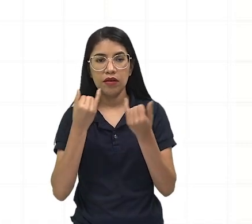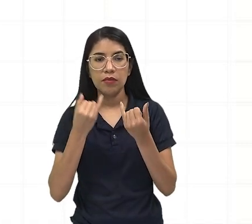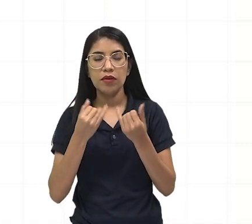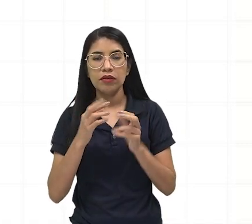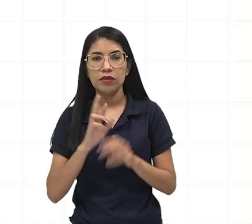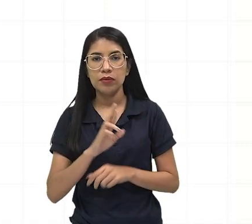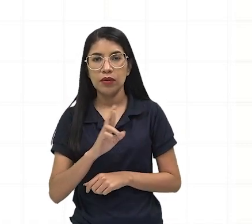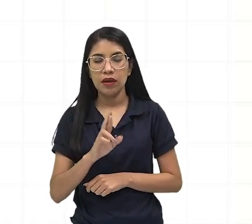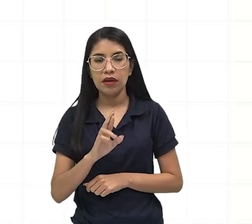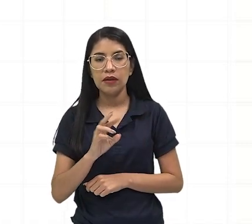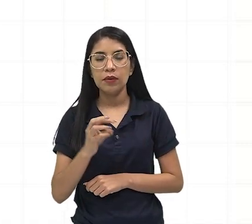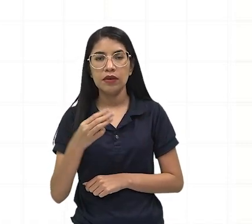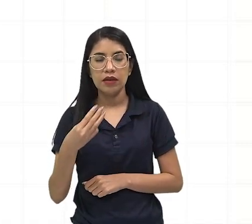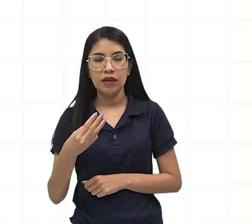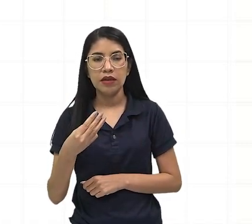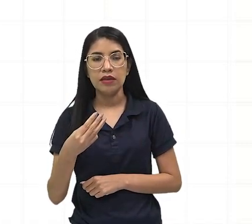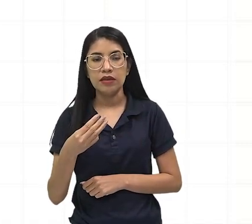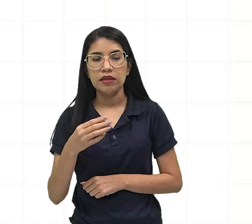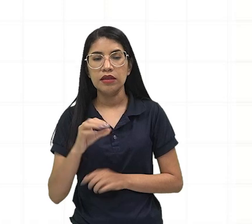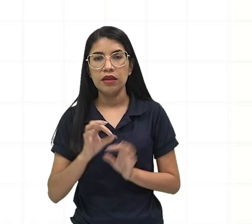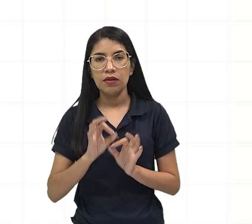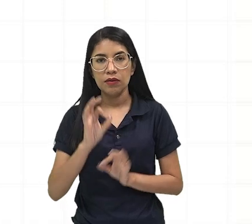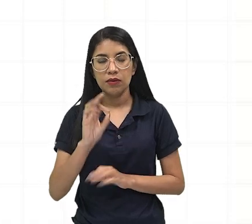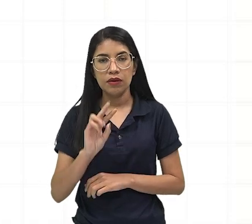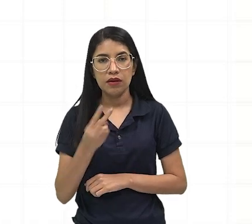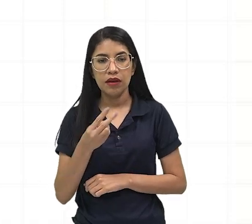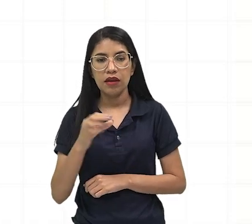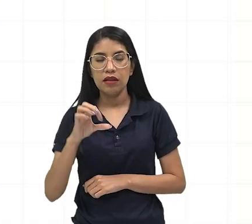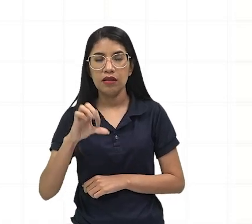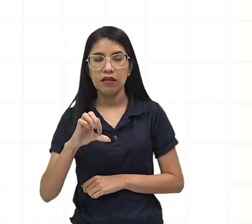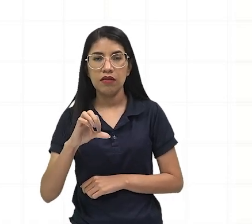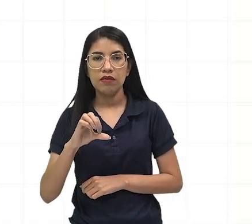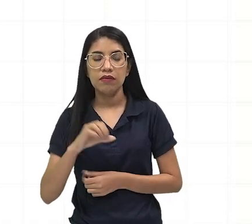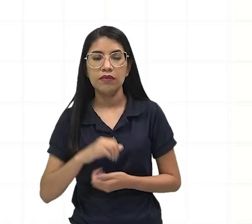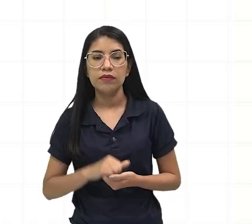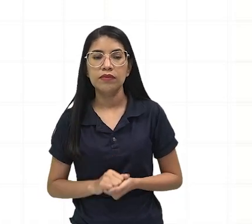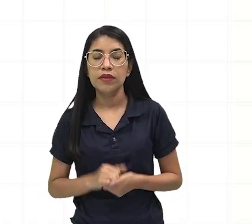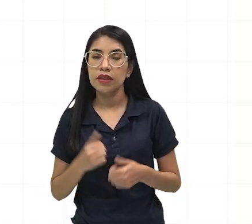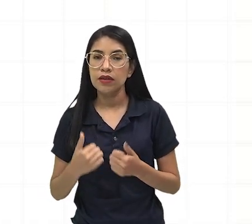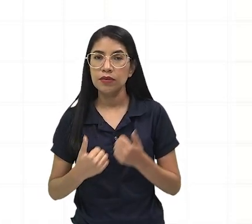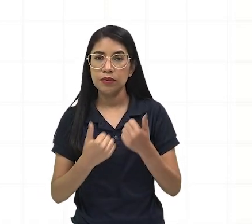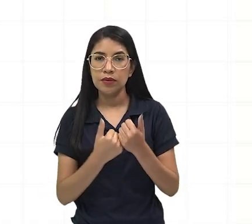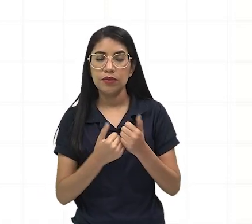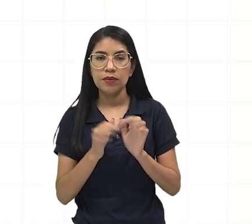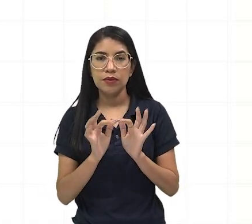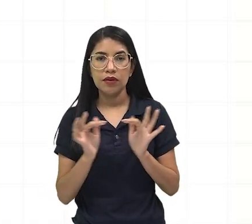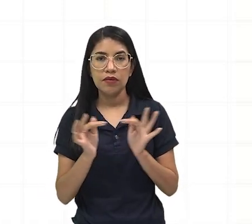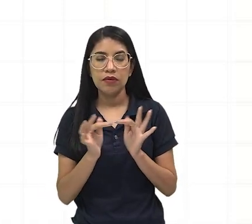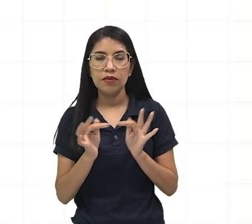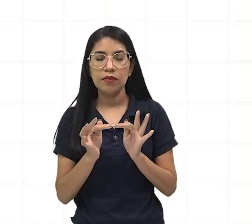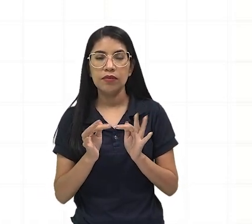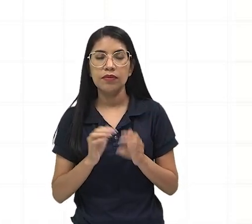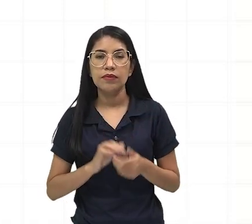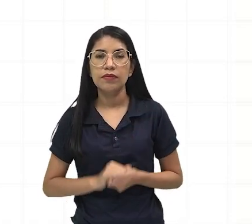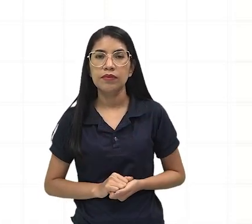e altura. Ora, vamos substituir na fórmula, que é o nosso segundo